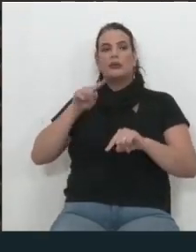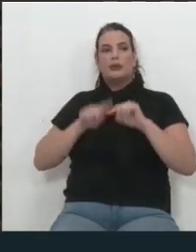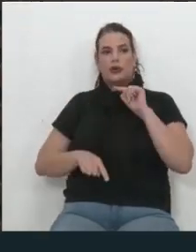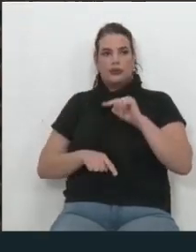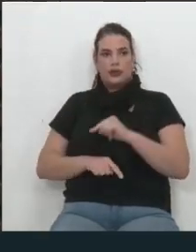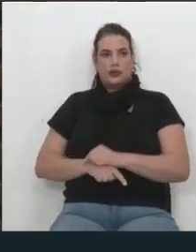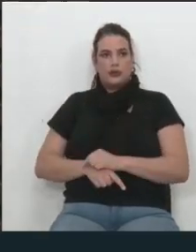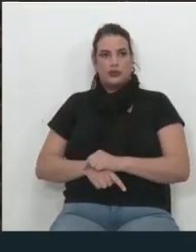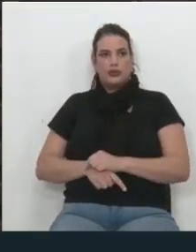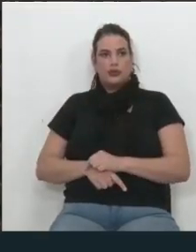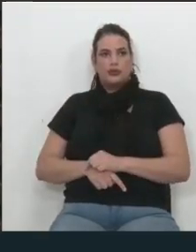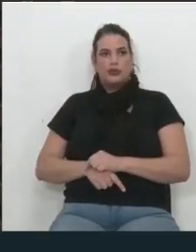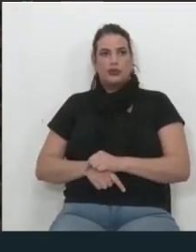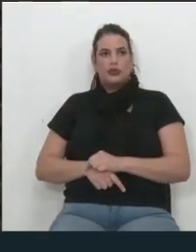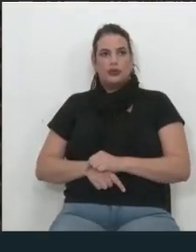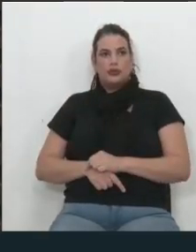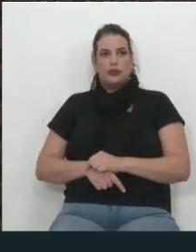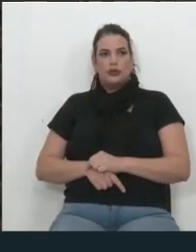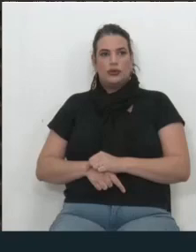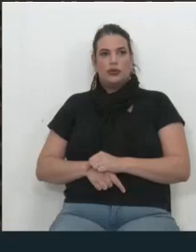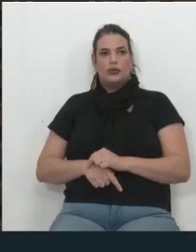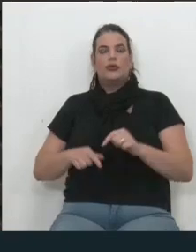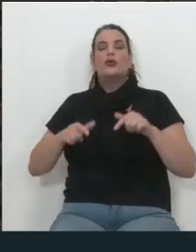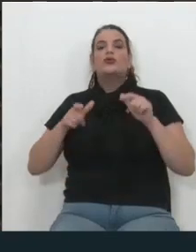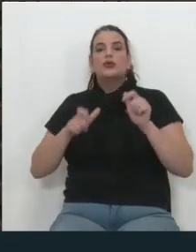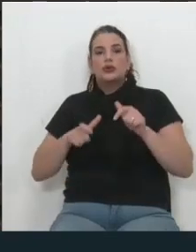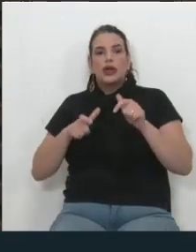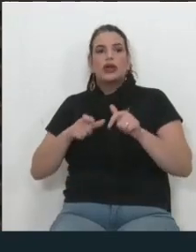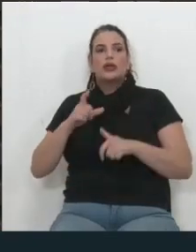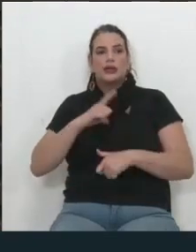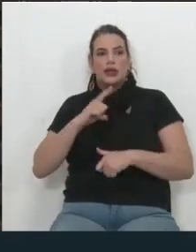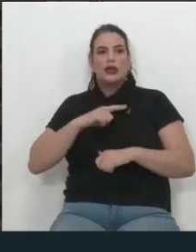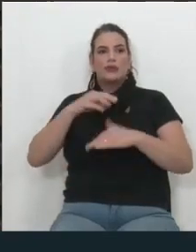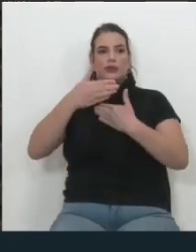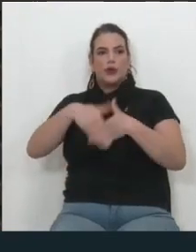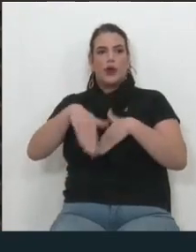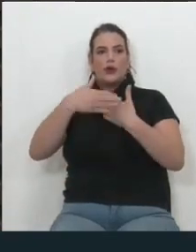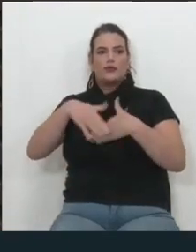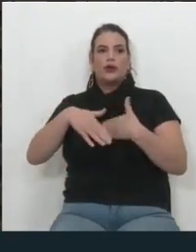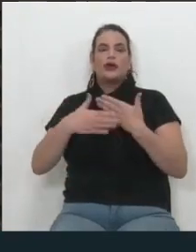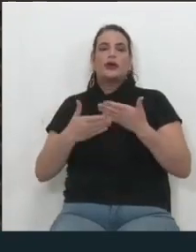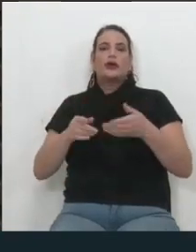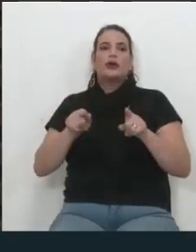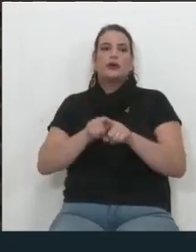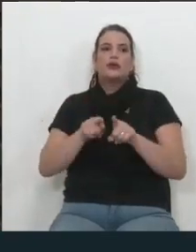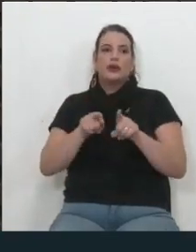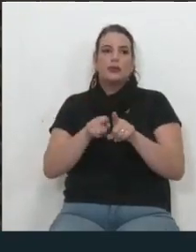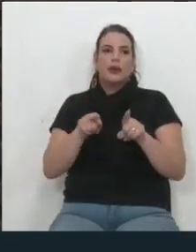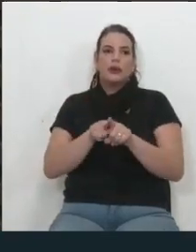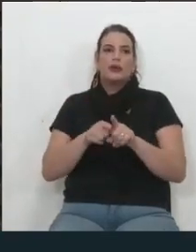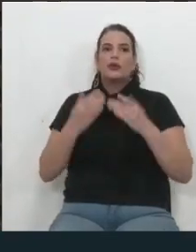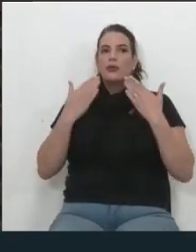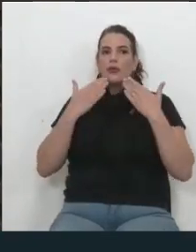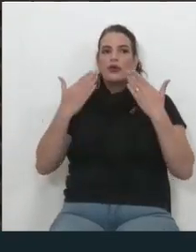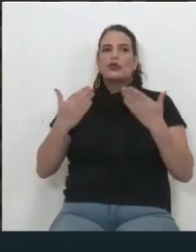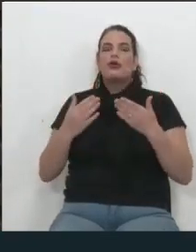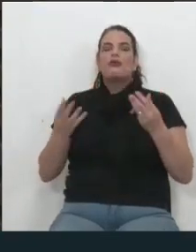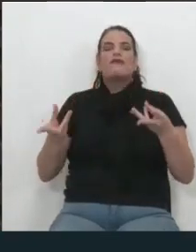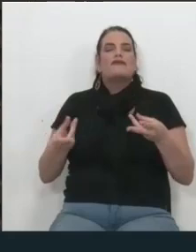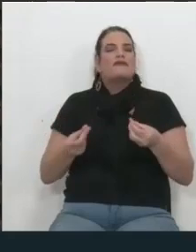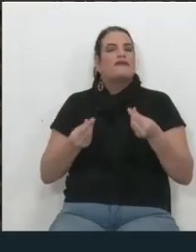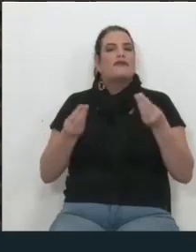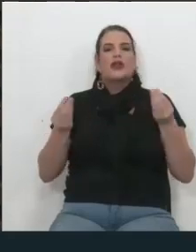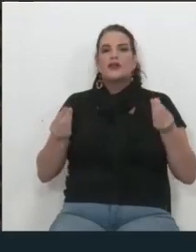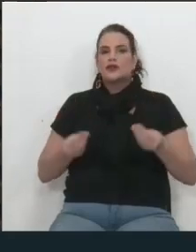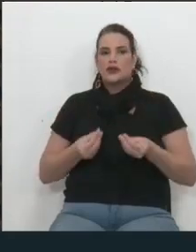onde fazia ia ter a prova, e além disso tudo, isso mostrou uma fragilidade, e